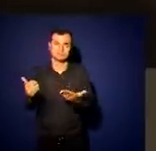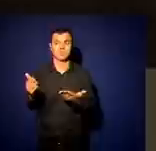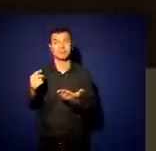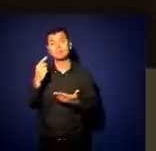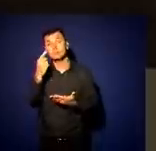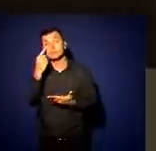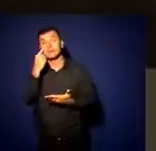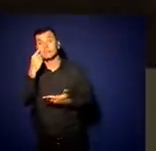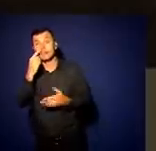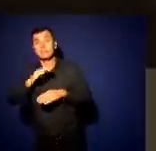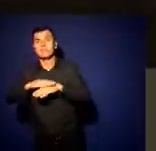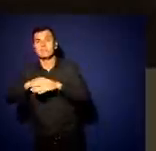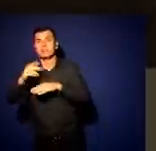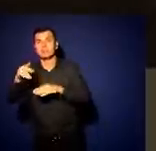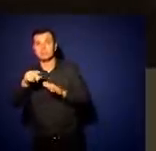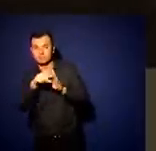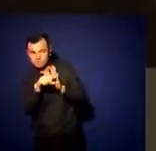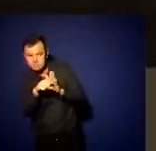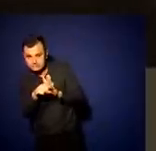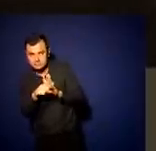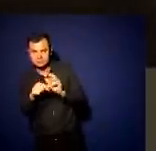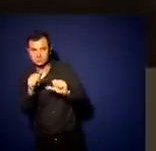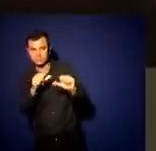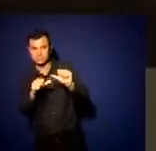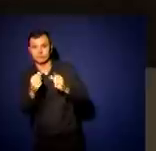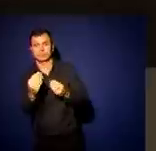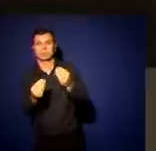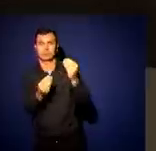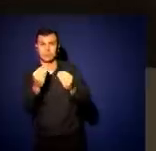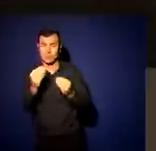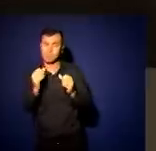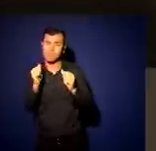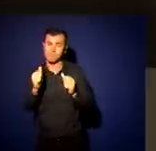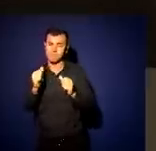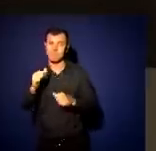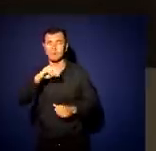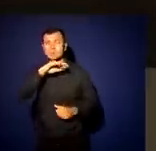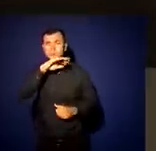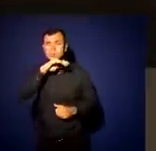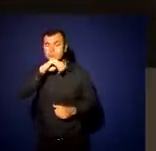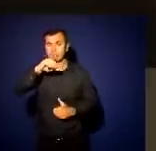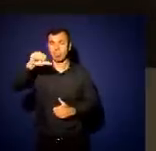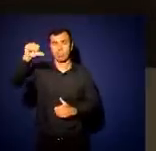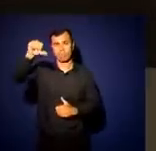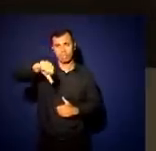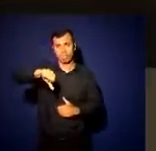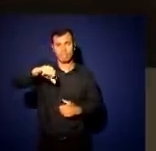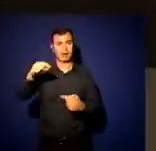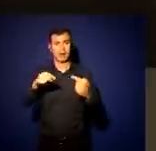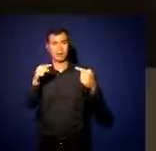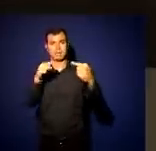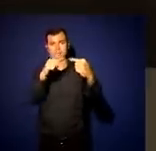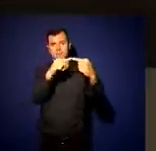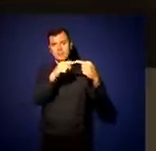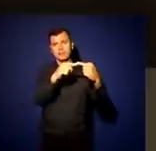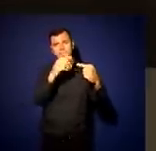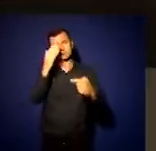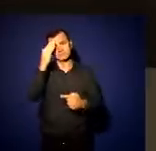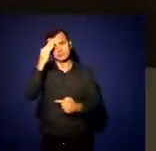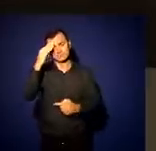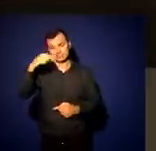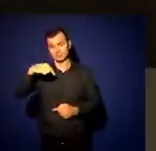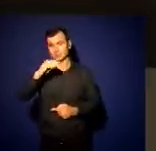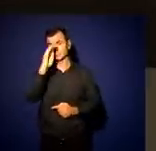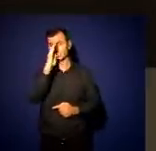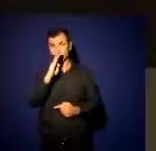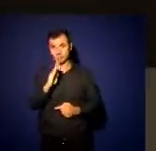revisão tem uma forma trabalho ruim que aumentar muito a meta sem nenhuma contrapartida visto que a gente é um país que não